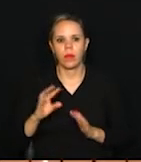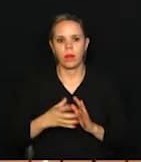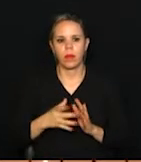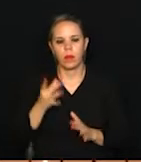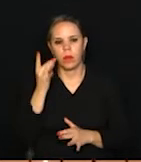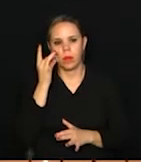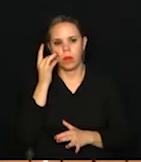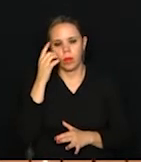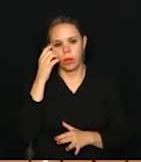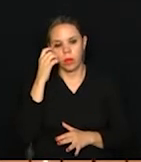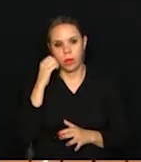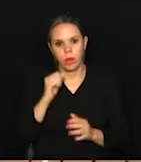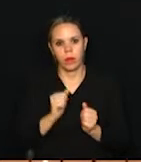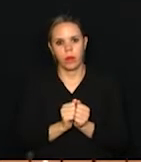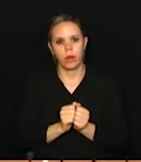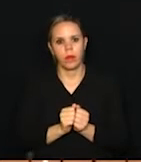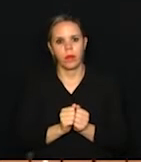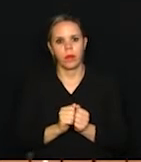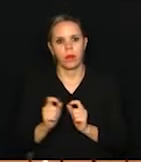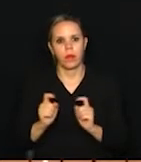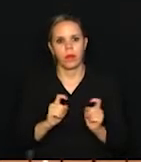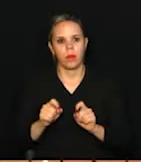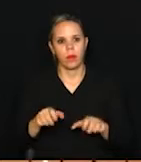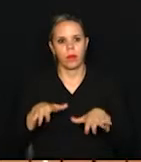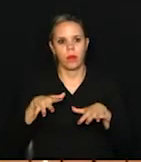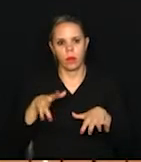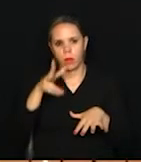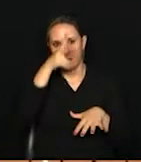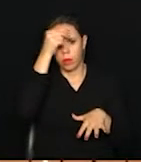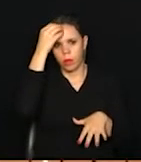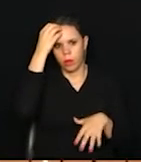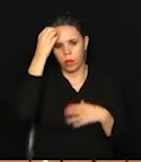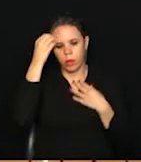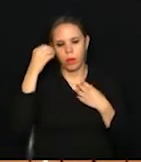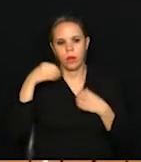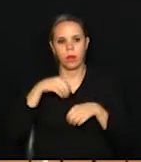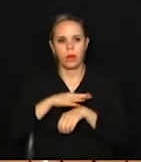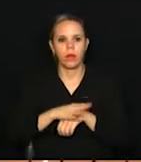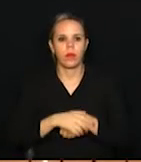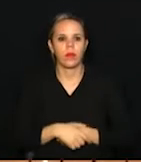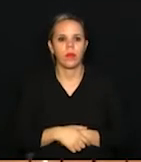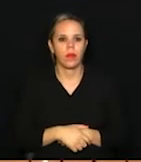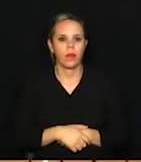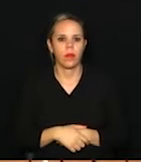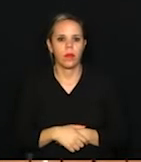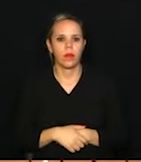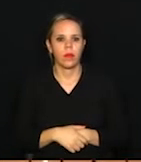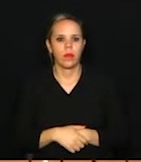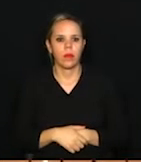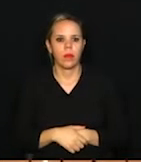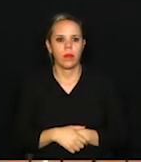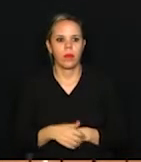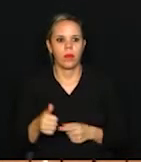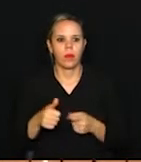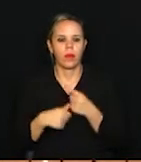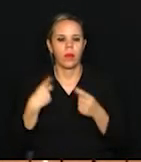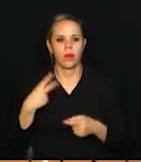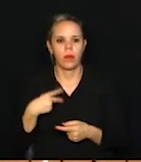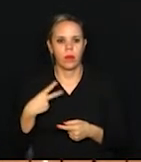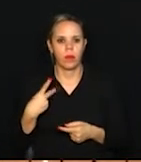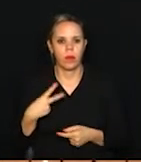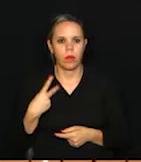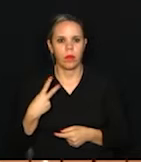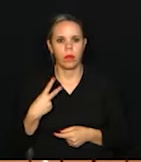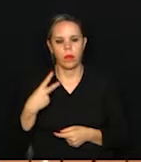presente também conosco, remotamente na audiência pública. E eu passo aqui a palavra, já primeiramente, ao vereador